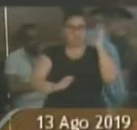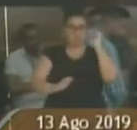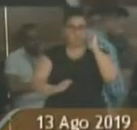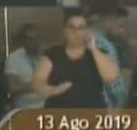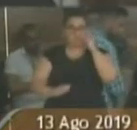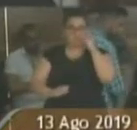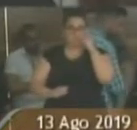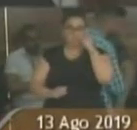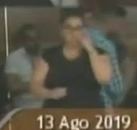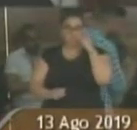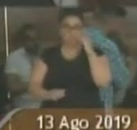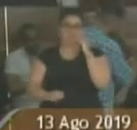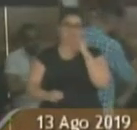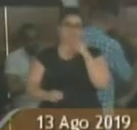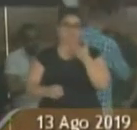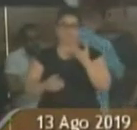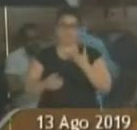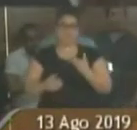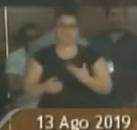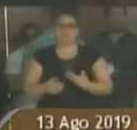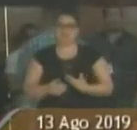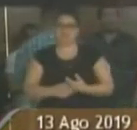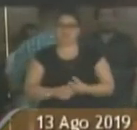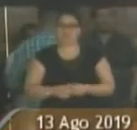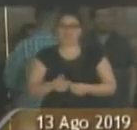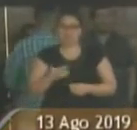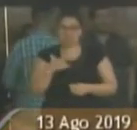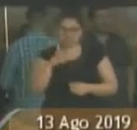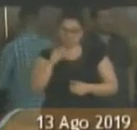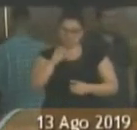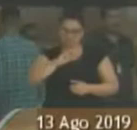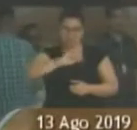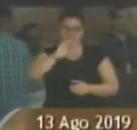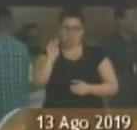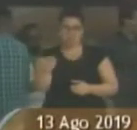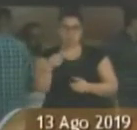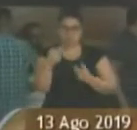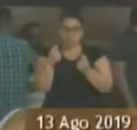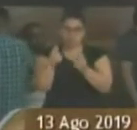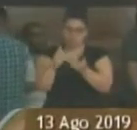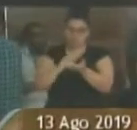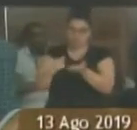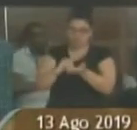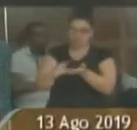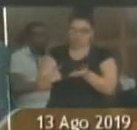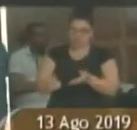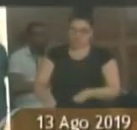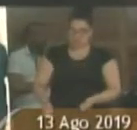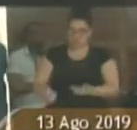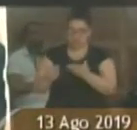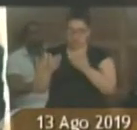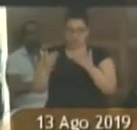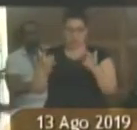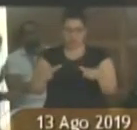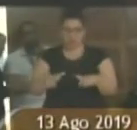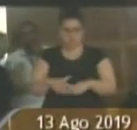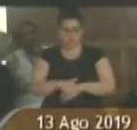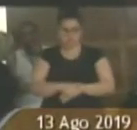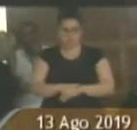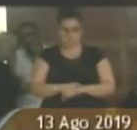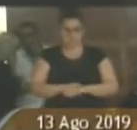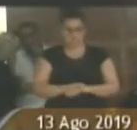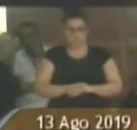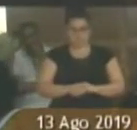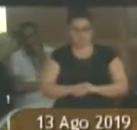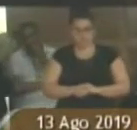É lamentável. 20 milhões gastaram, né, Zé? Na secretaria. Onde é que gastou esses 20 milhões? O gato comeu,